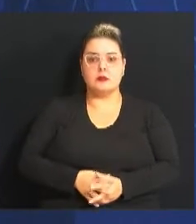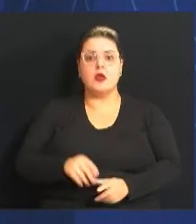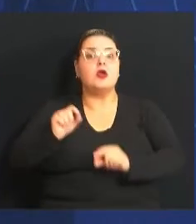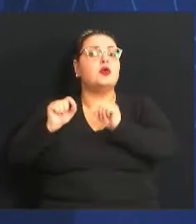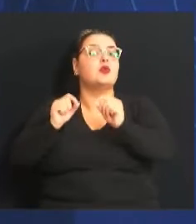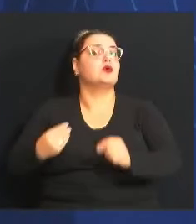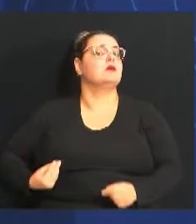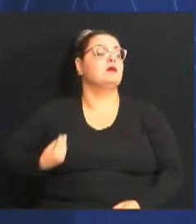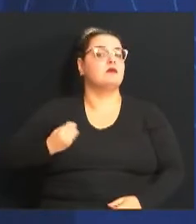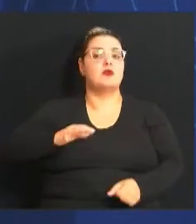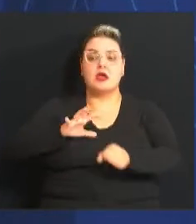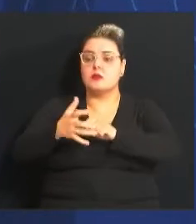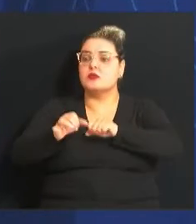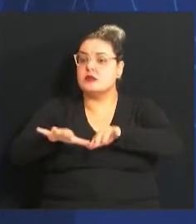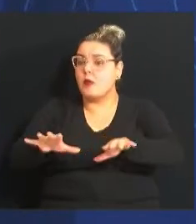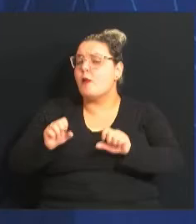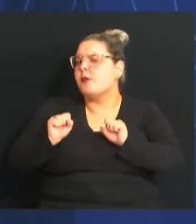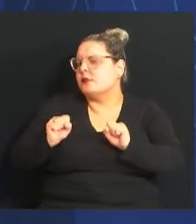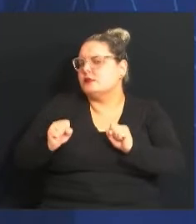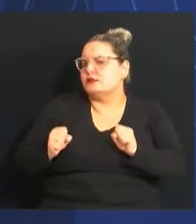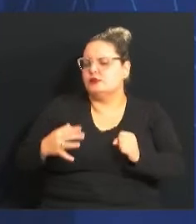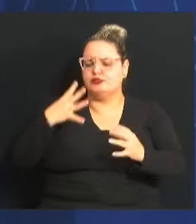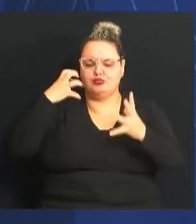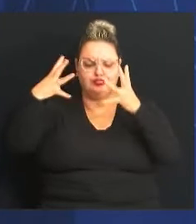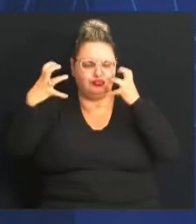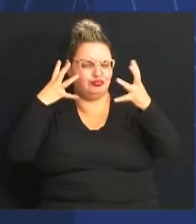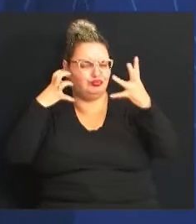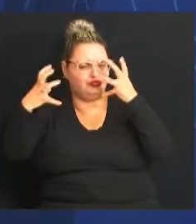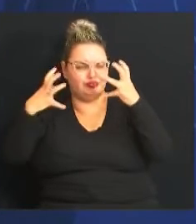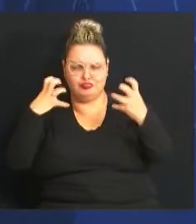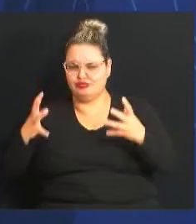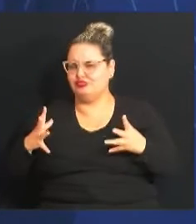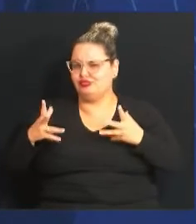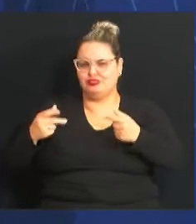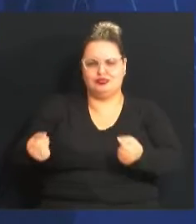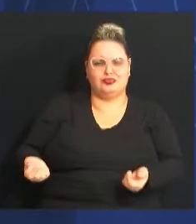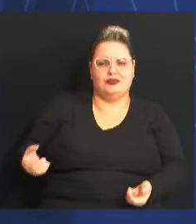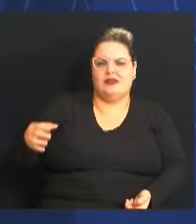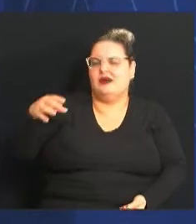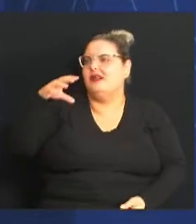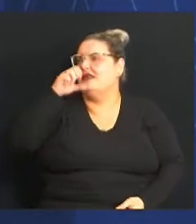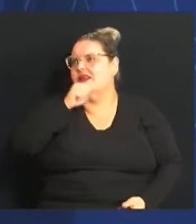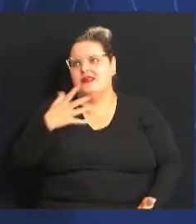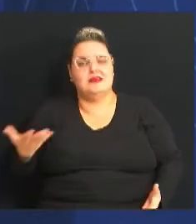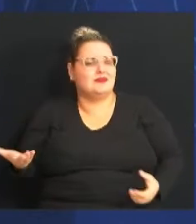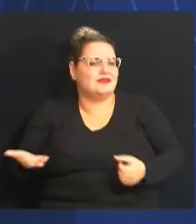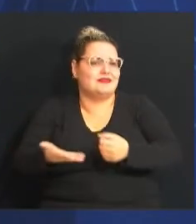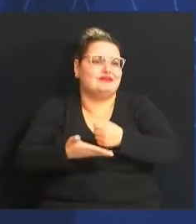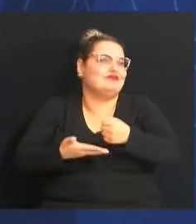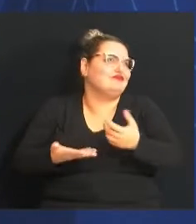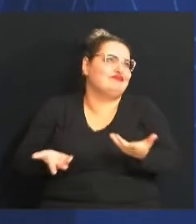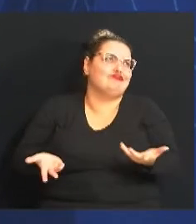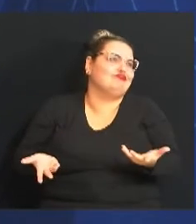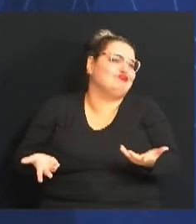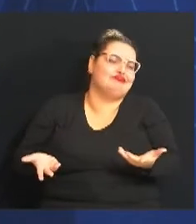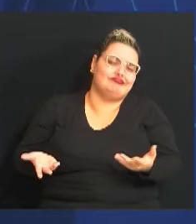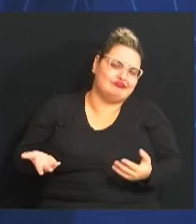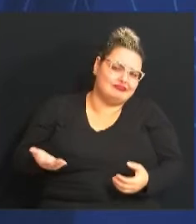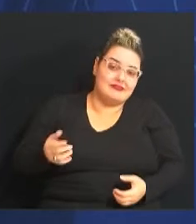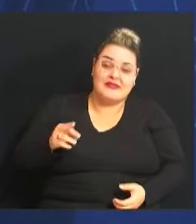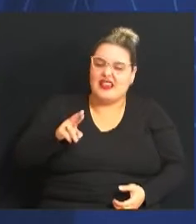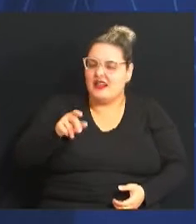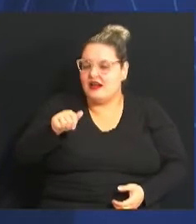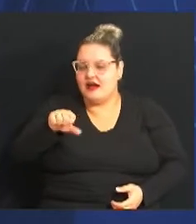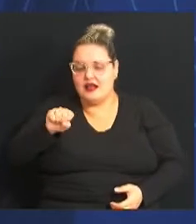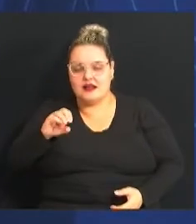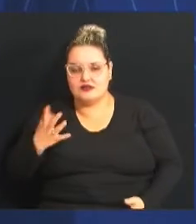pode gerar esse estresse, essa questão de que é algo tudo muito rápido, e aí as pessoas enxergam ou leem 2